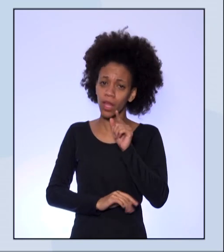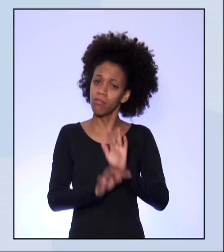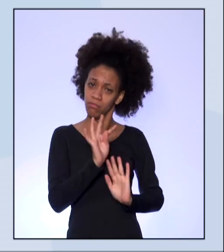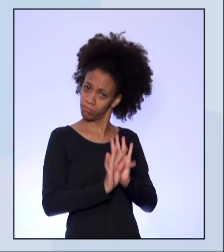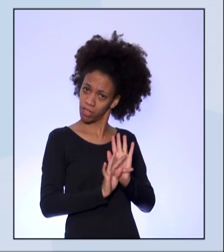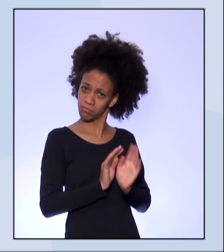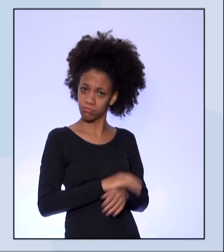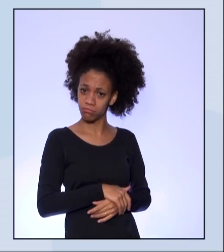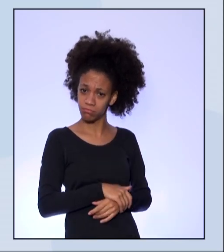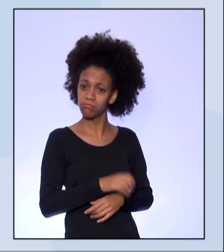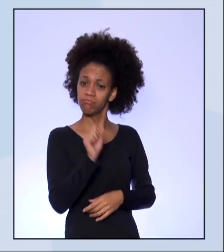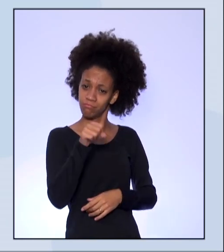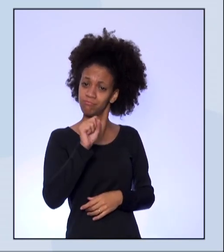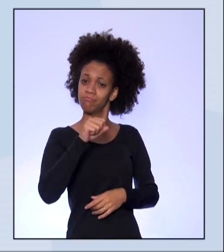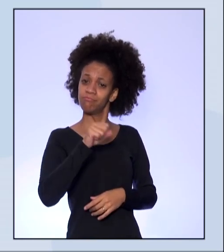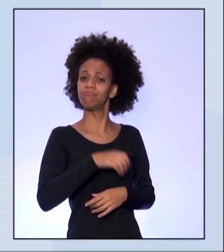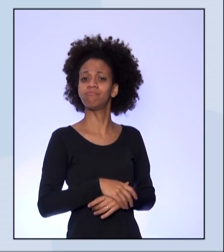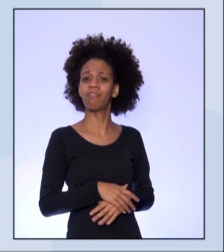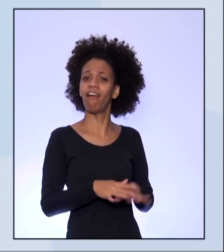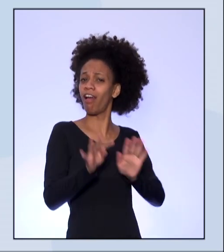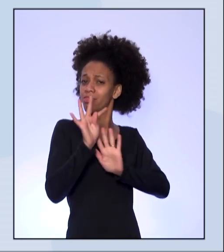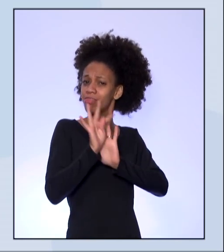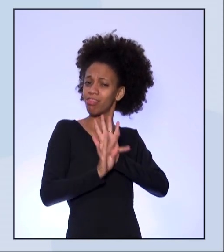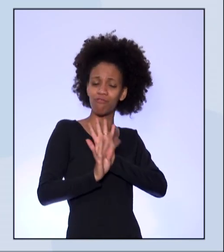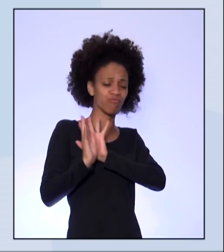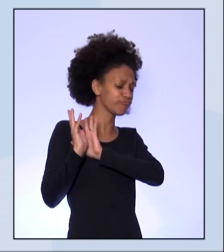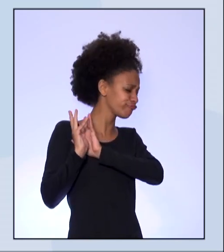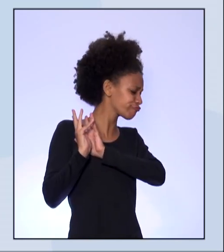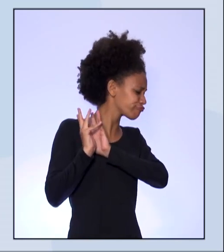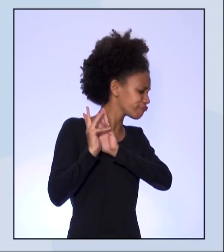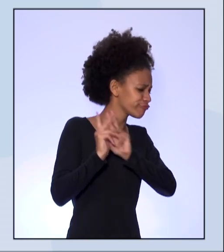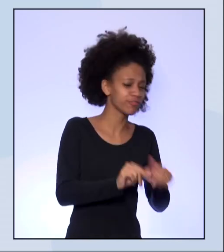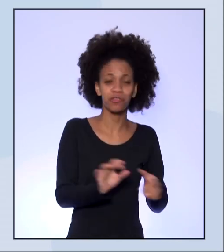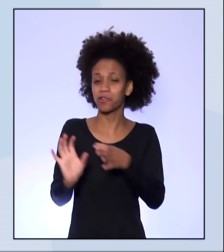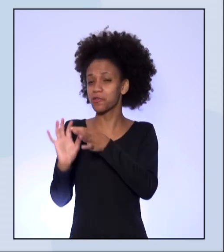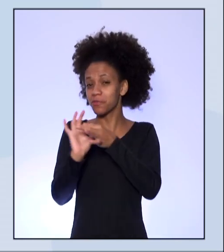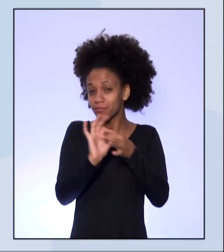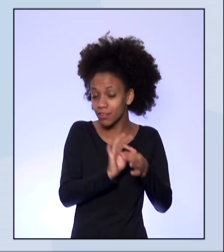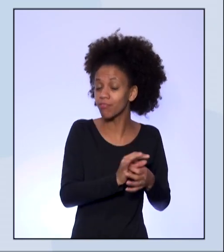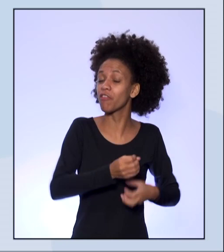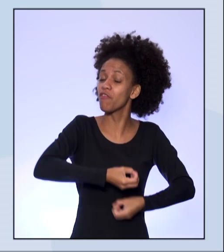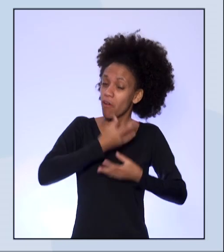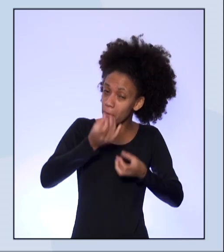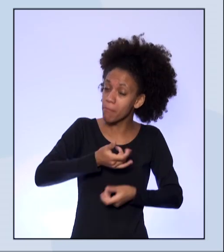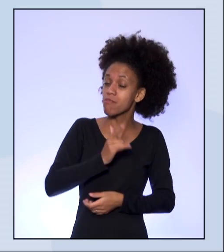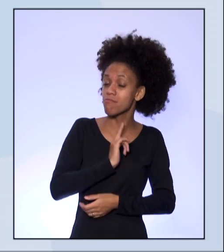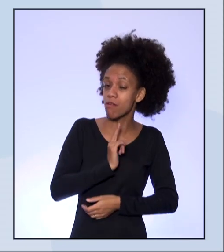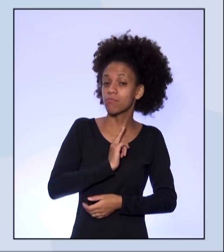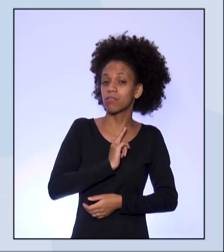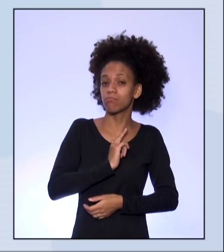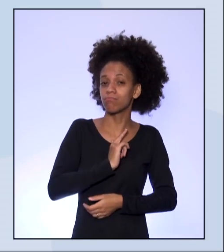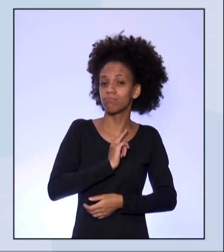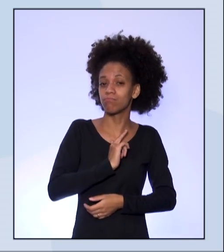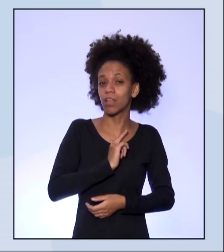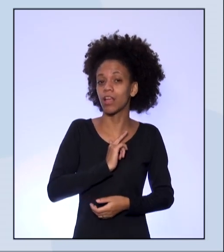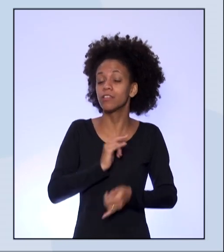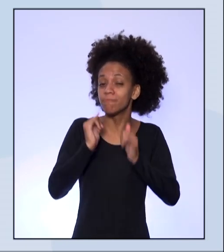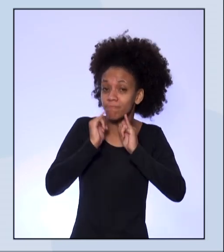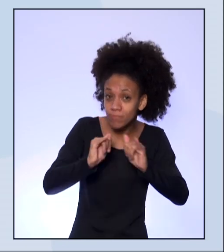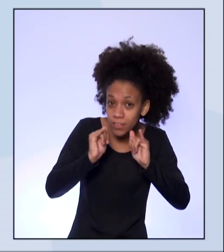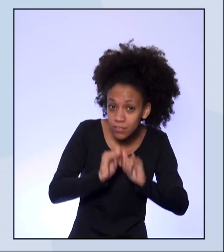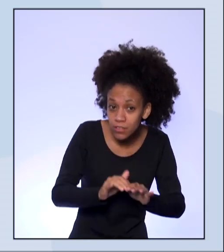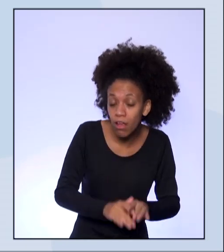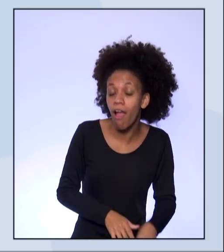texto. Sim, texto é toda a unidade de sentido que carrega uma informação e passa uma mensagem.